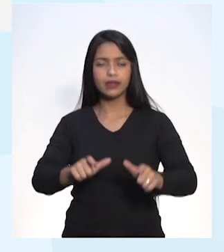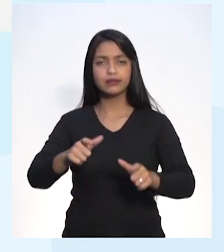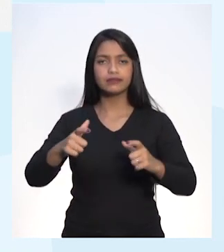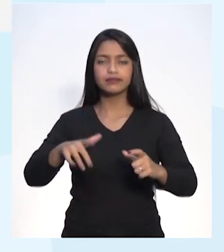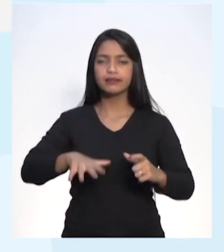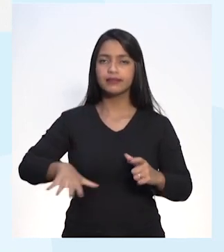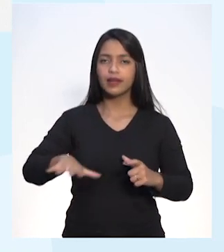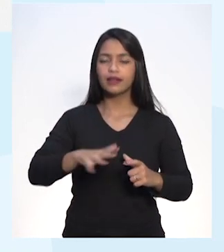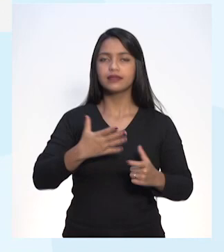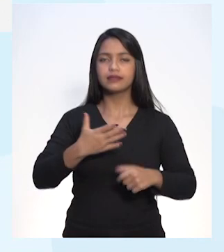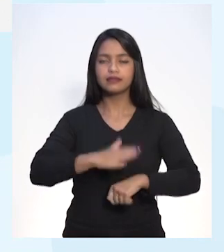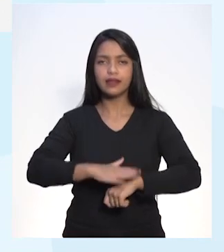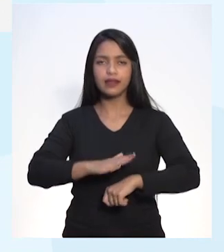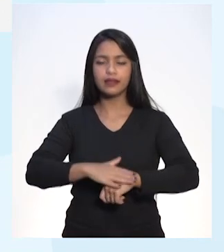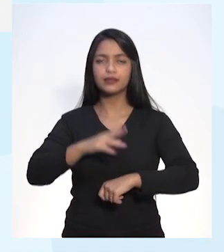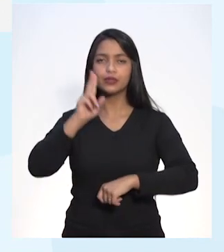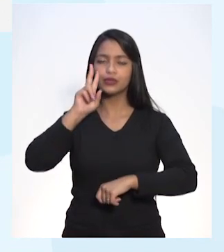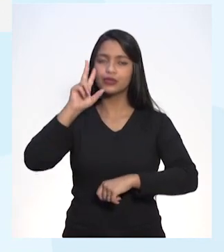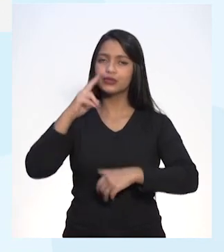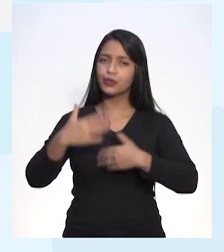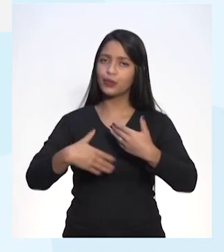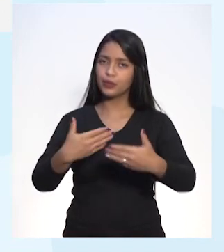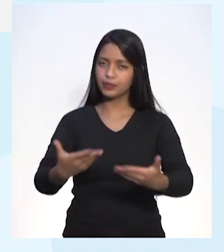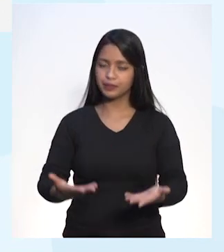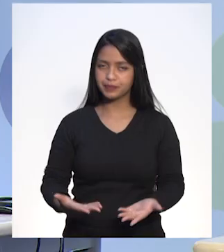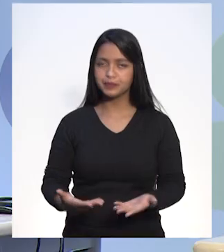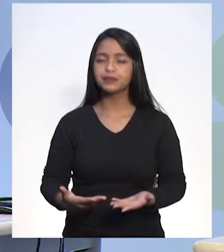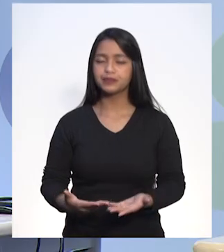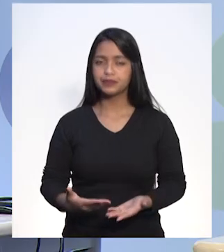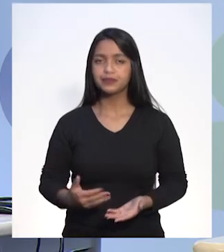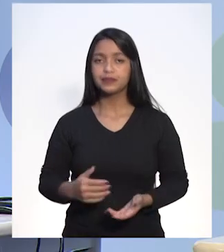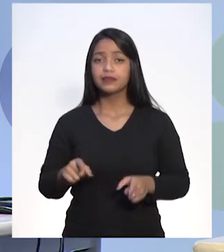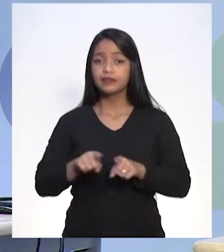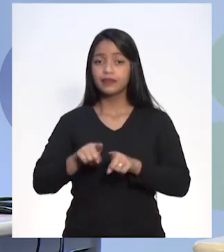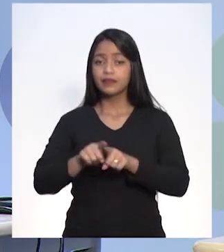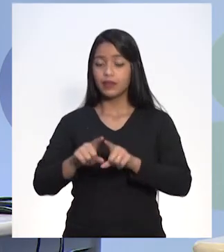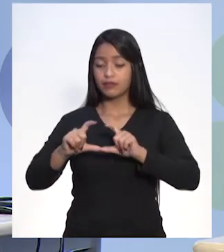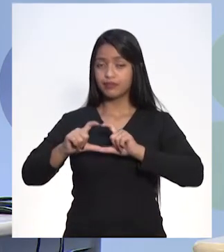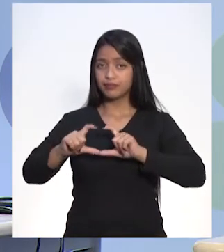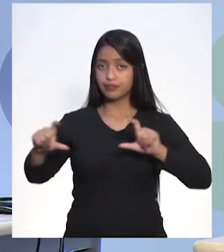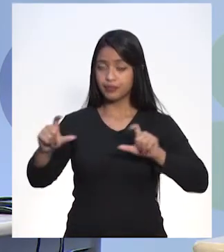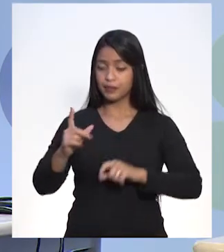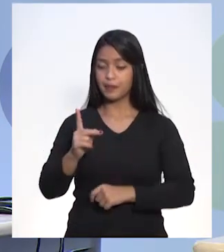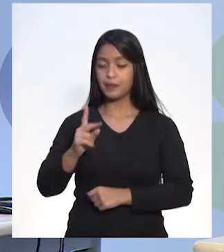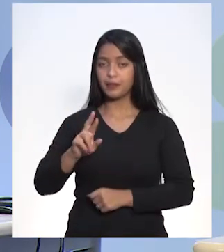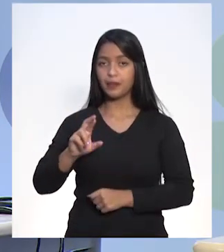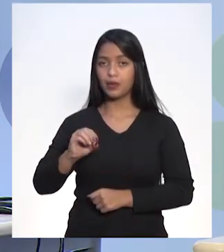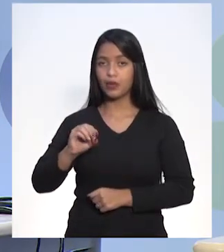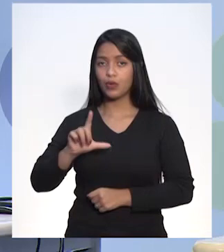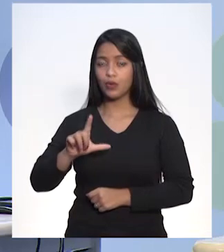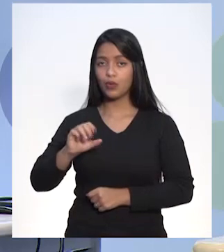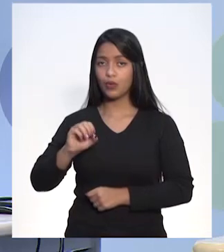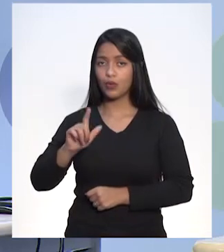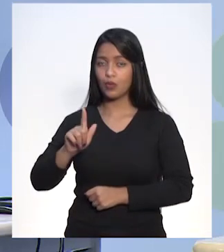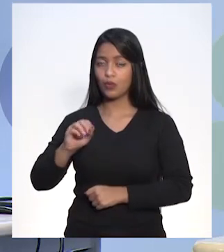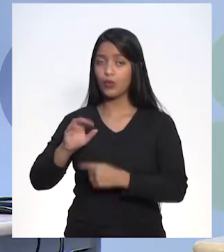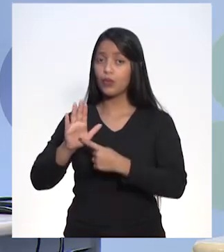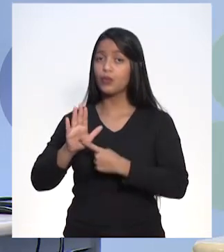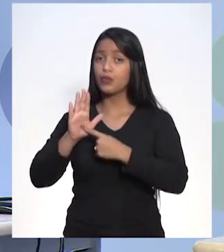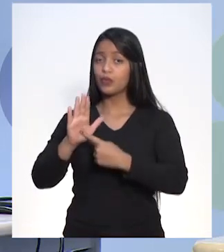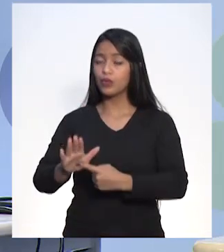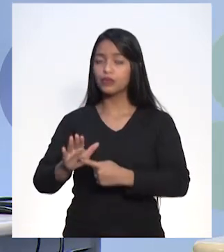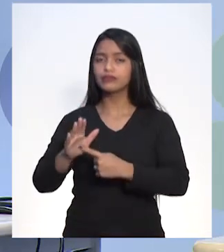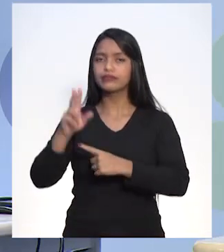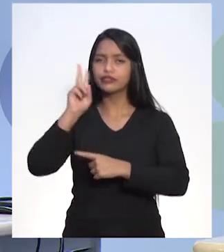assunto realmente é amor, né? O primeiro a gente já tinha analisado, e o próprio prólogo fala dessa questão do